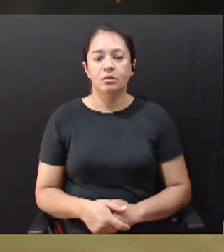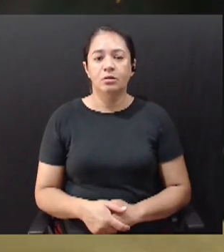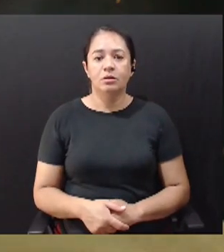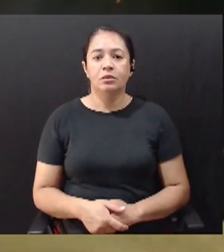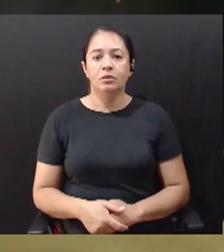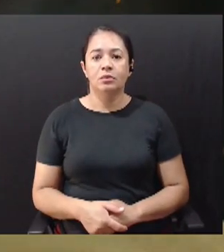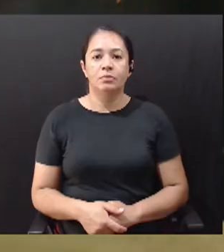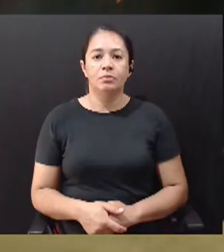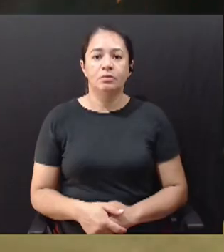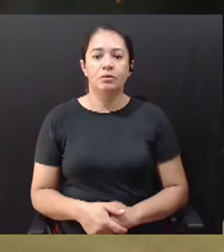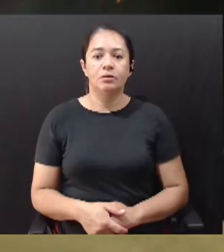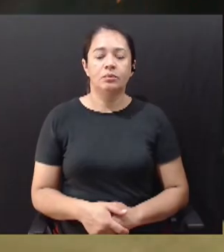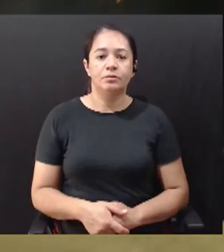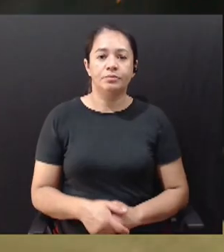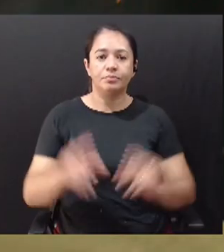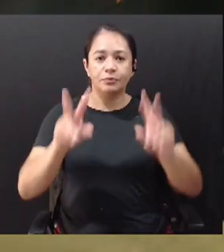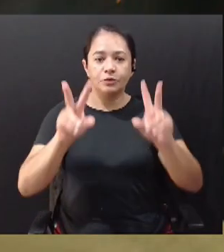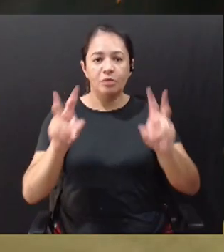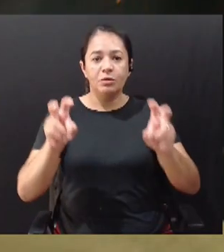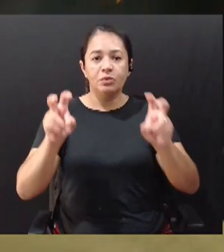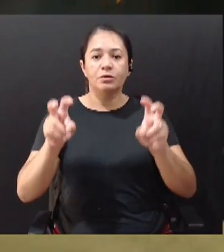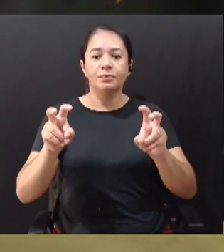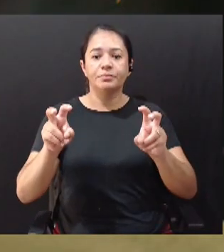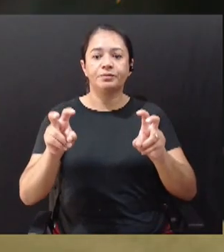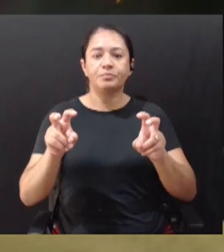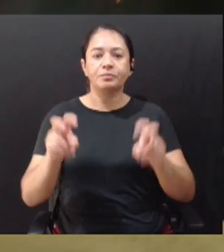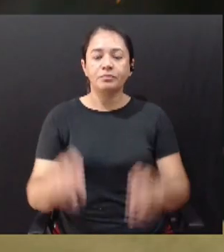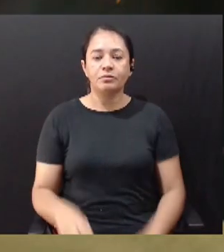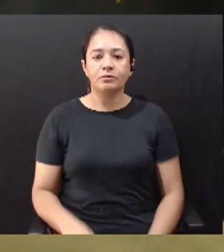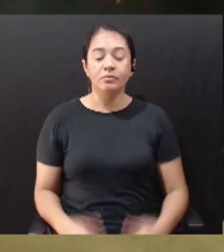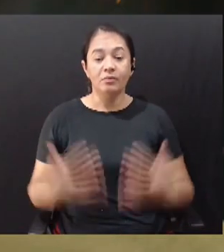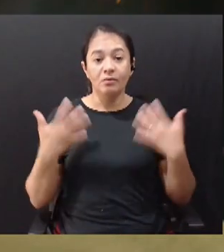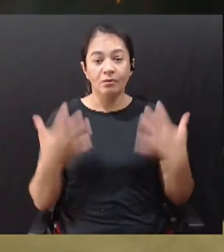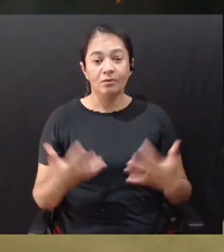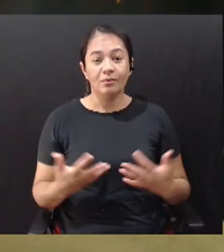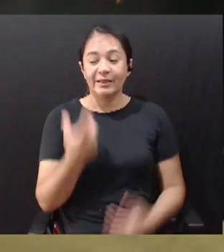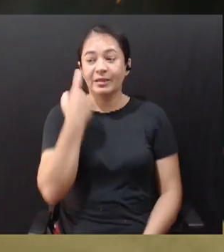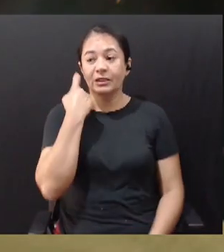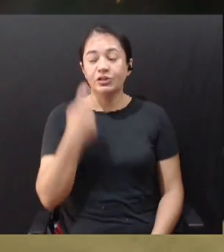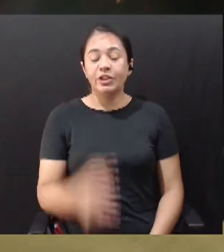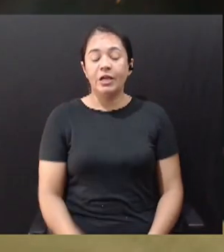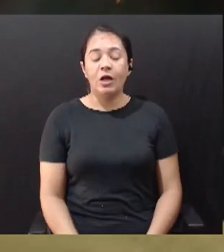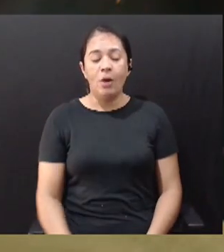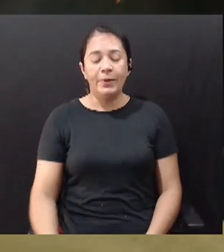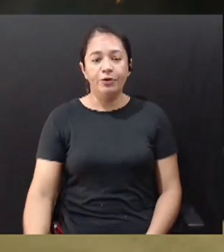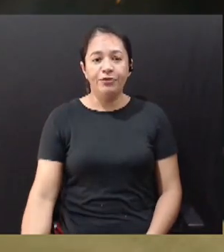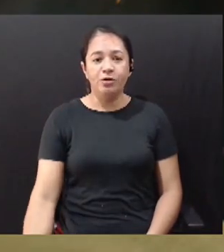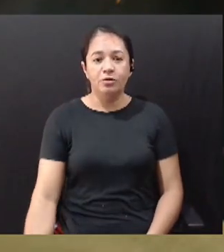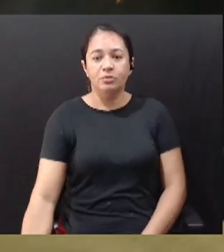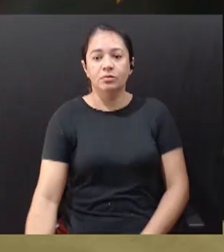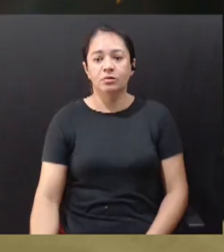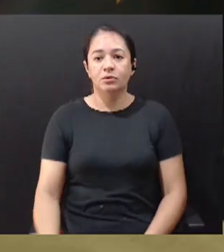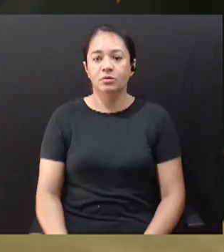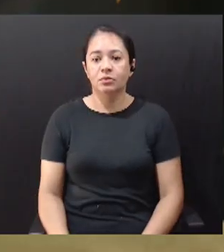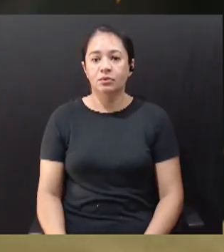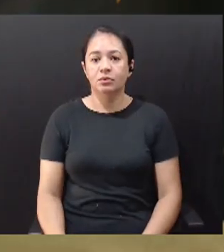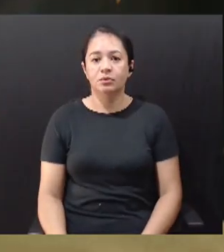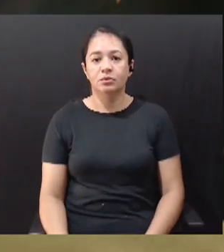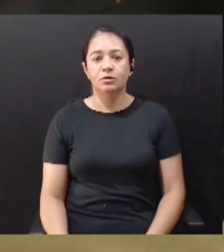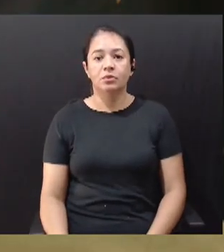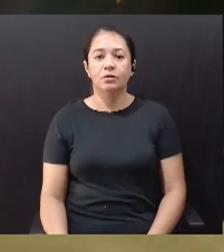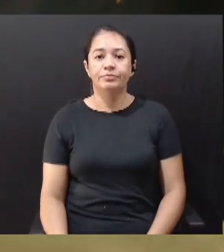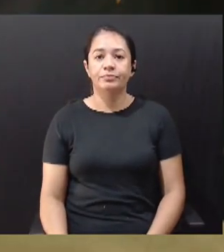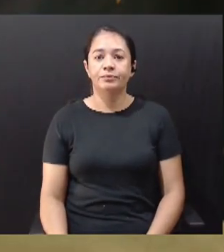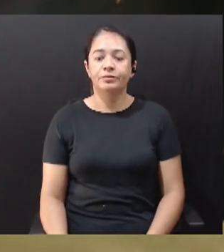falar sobre essa questão aí da alegria da sexta-feira, uhul, sextamos, e da tristeza do domingo. Ô, Daniela,